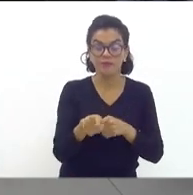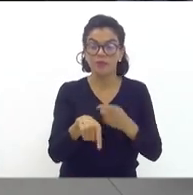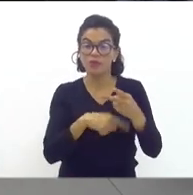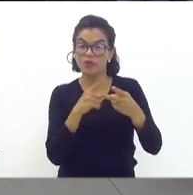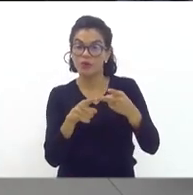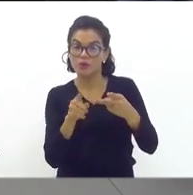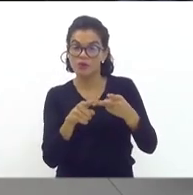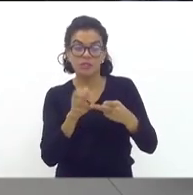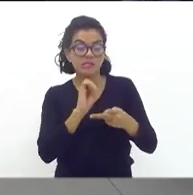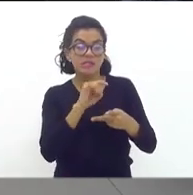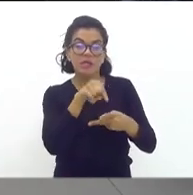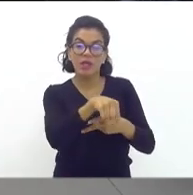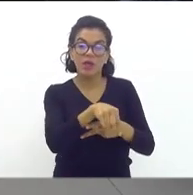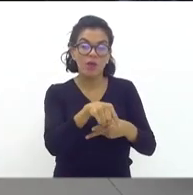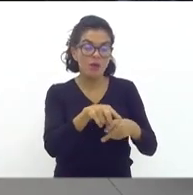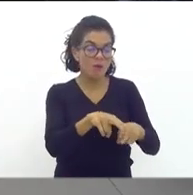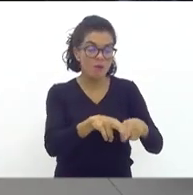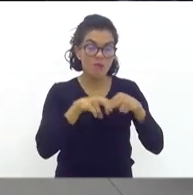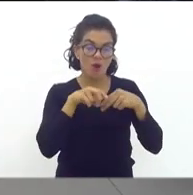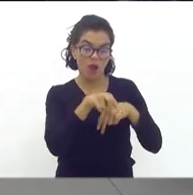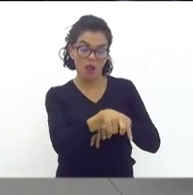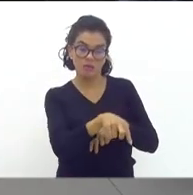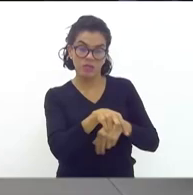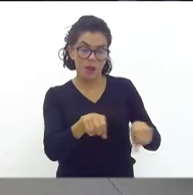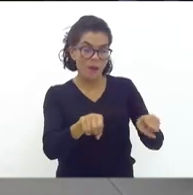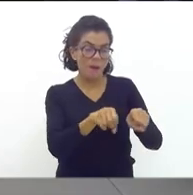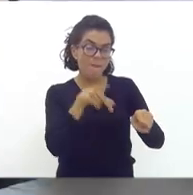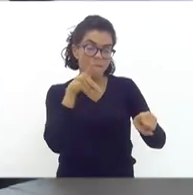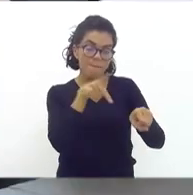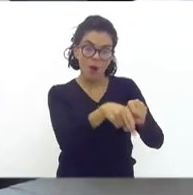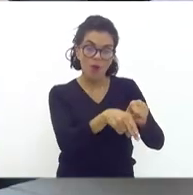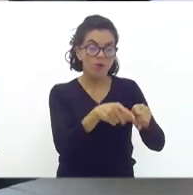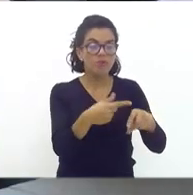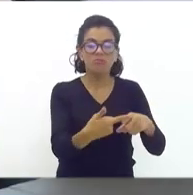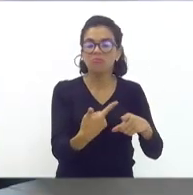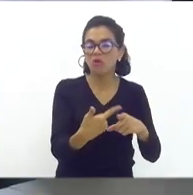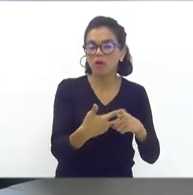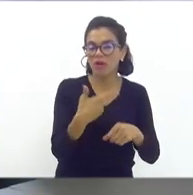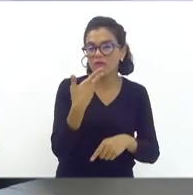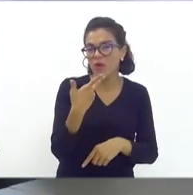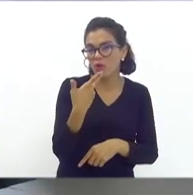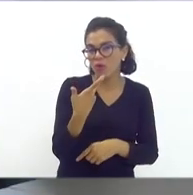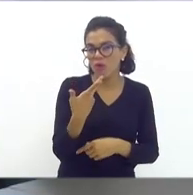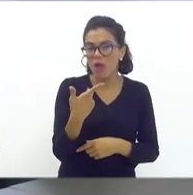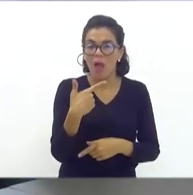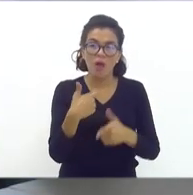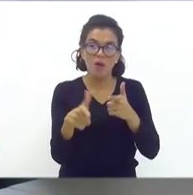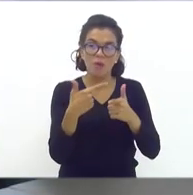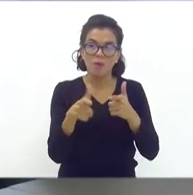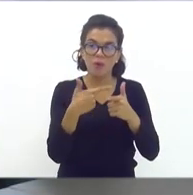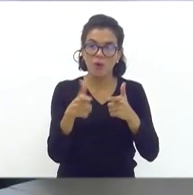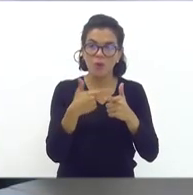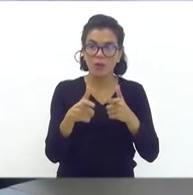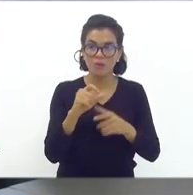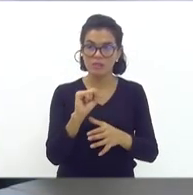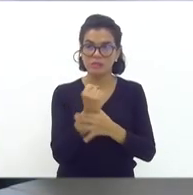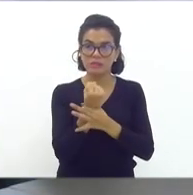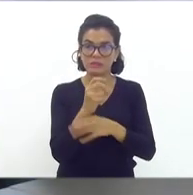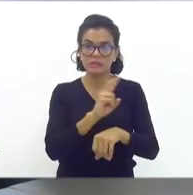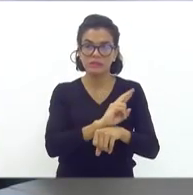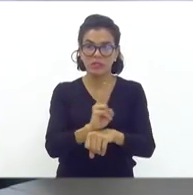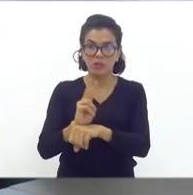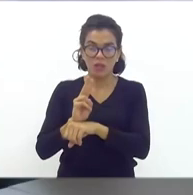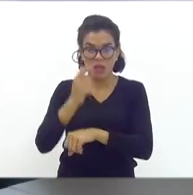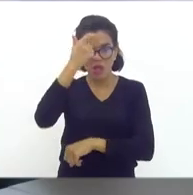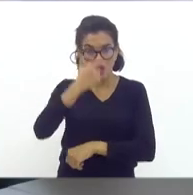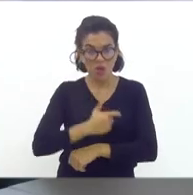se aquele motivo que levou a interrupção realmente está sanado Porque se ela diz que é um problema de segurança eu